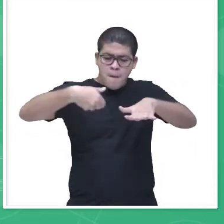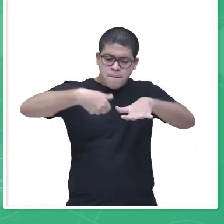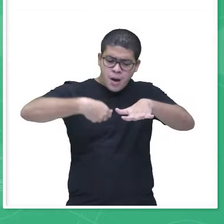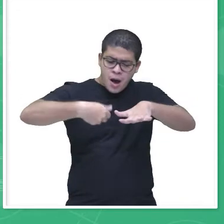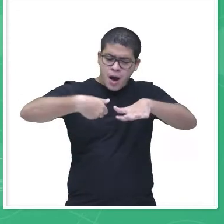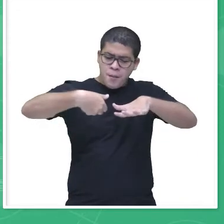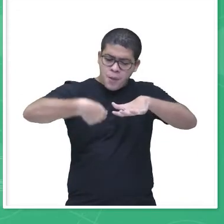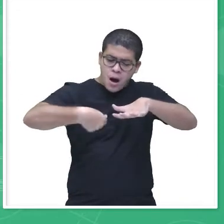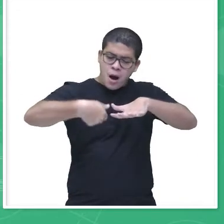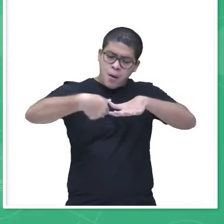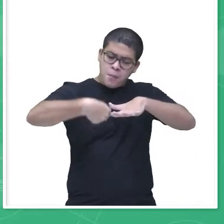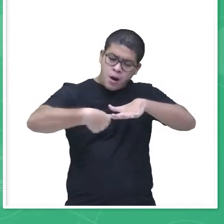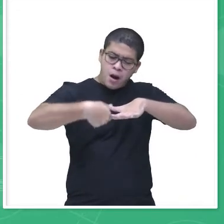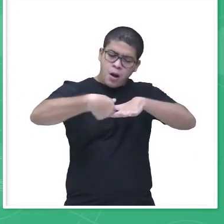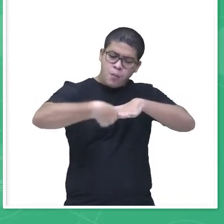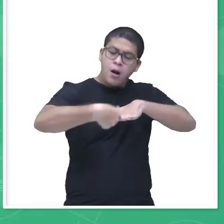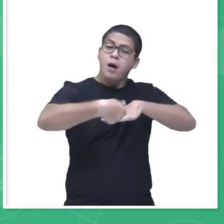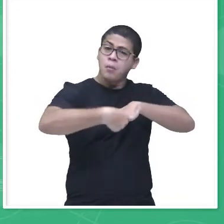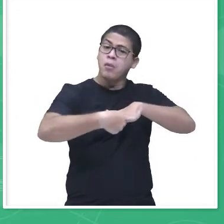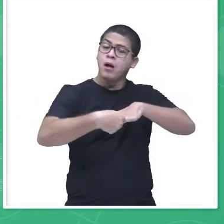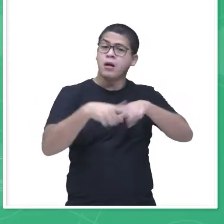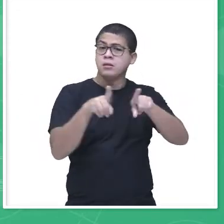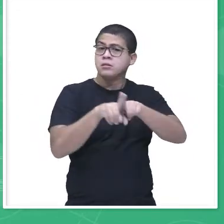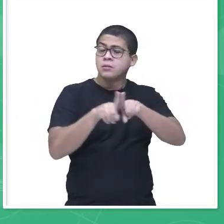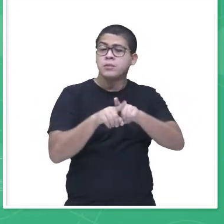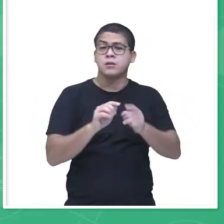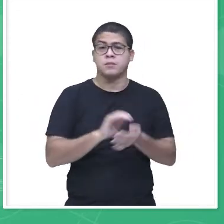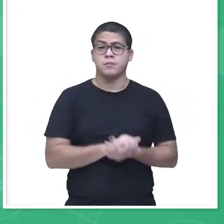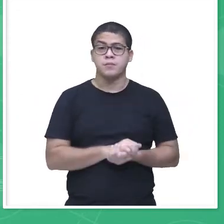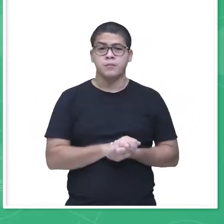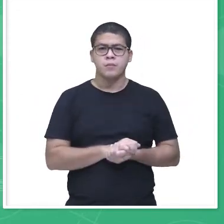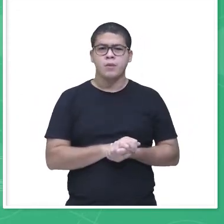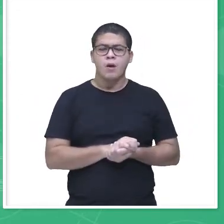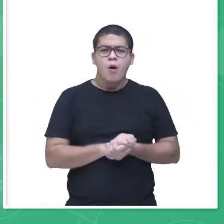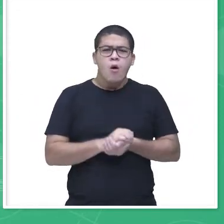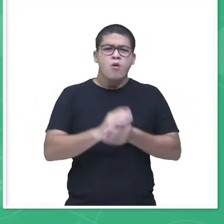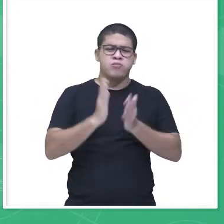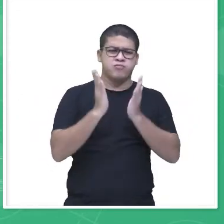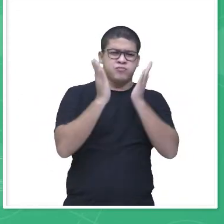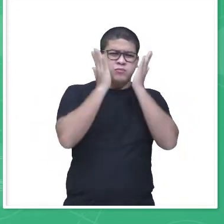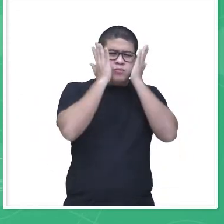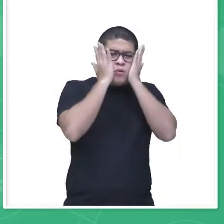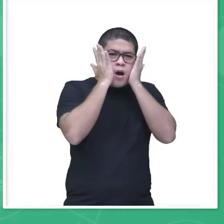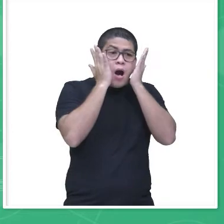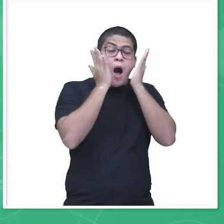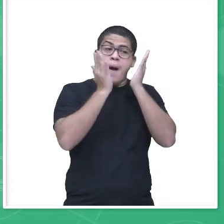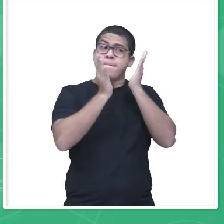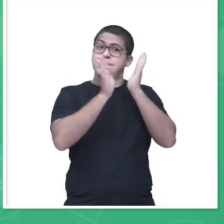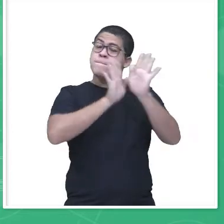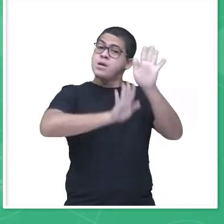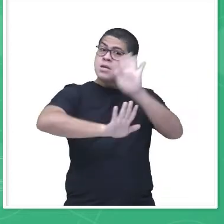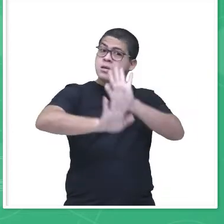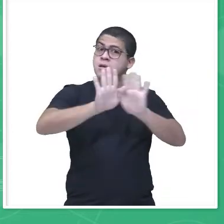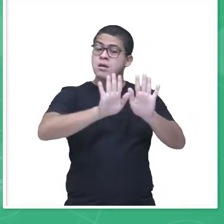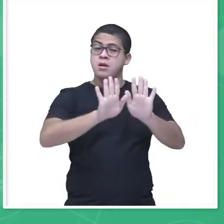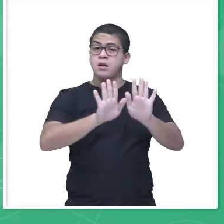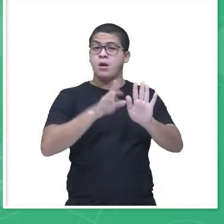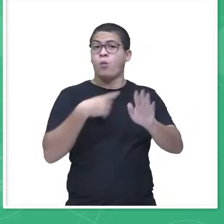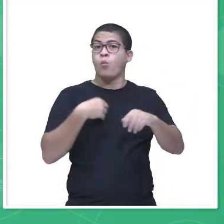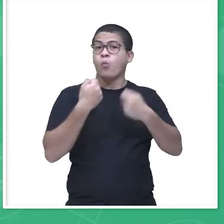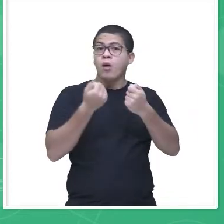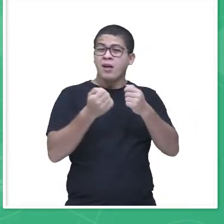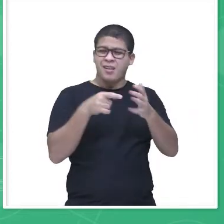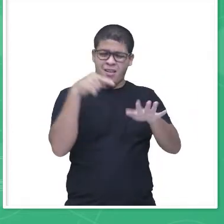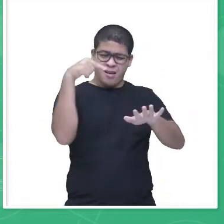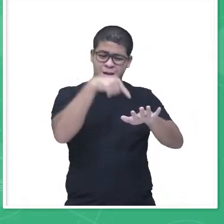rua, for se alimentar ou então passar a mão no rosto, sempre fazer asepsia das suas mãos